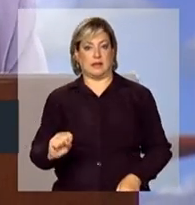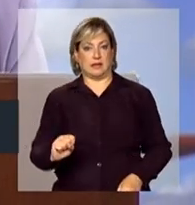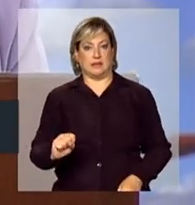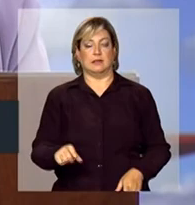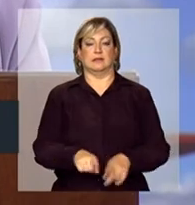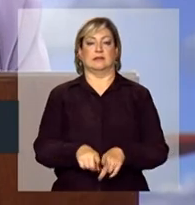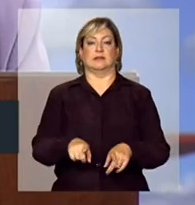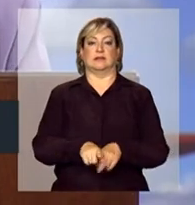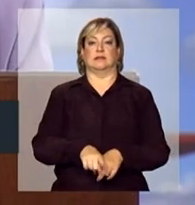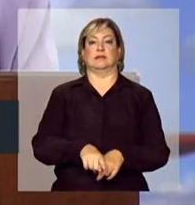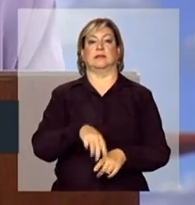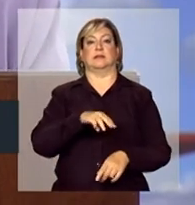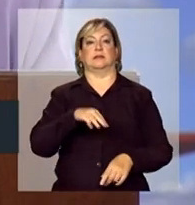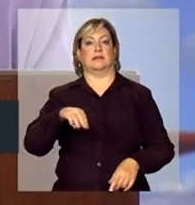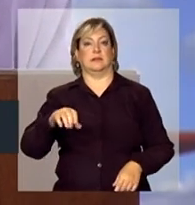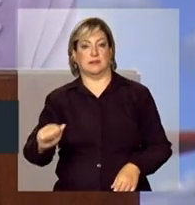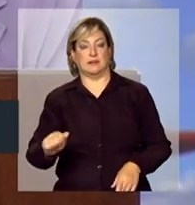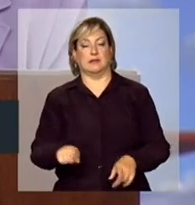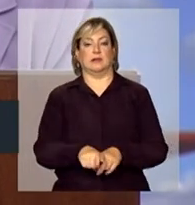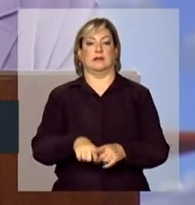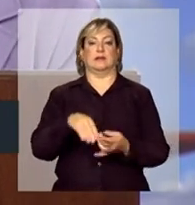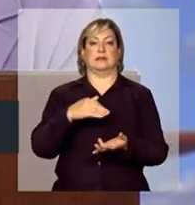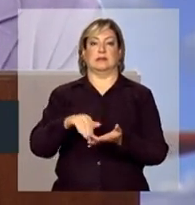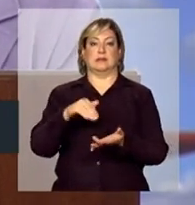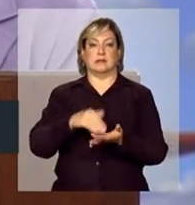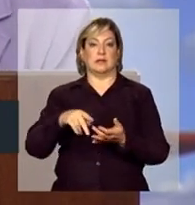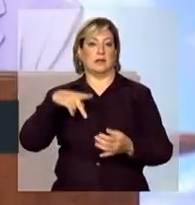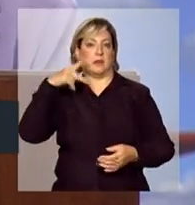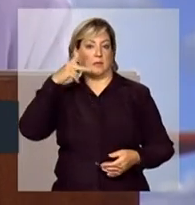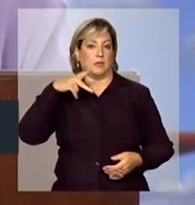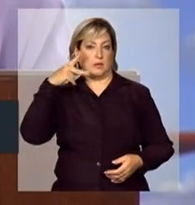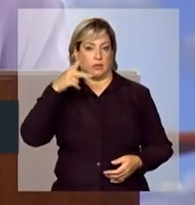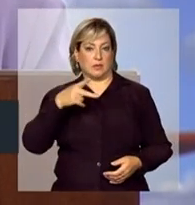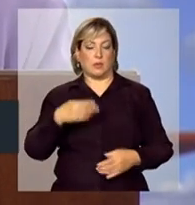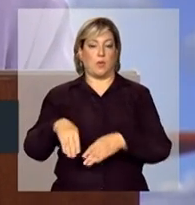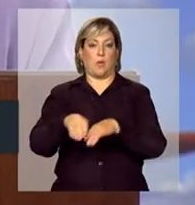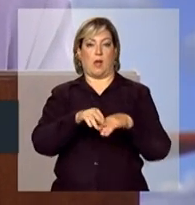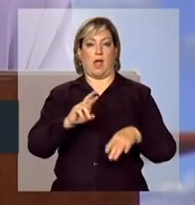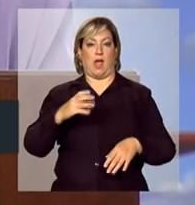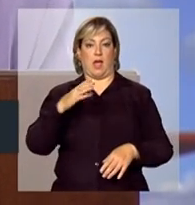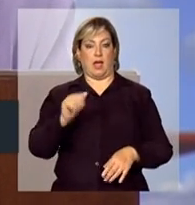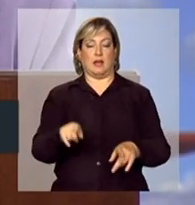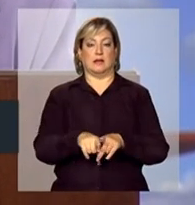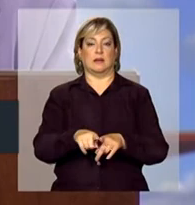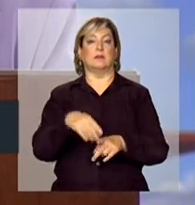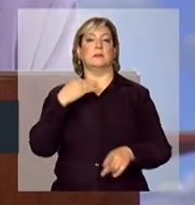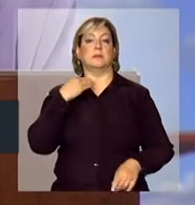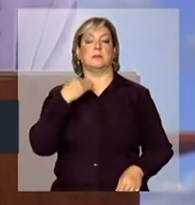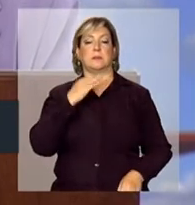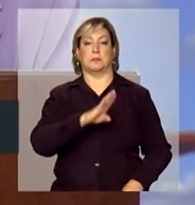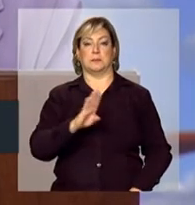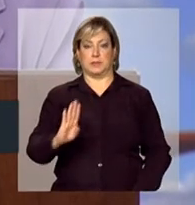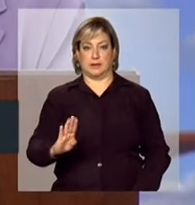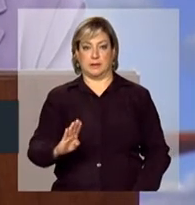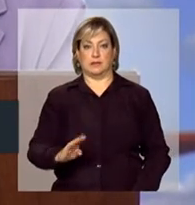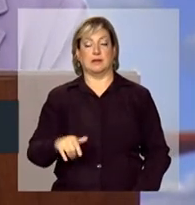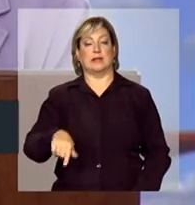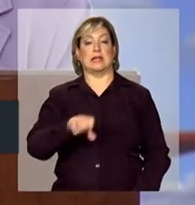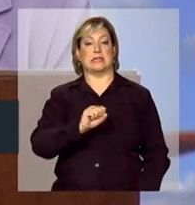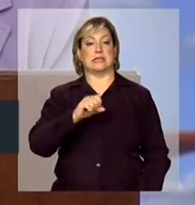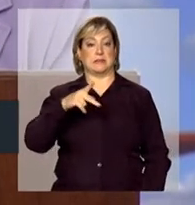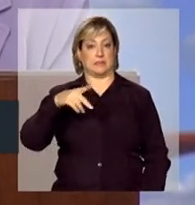meio ambiente Secretaria de políticas de promoção da Igualdade racial e do Banco do Brasil a